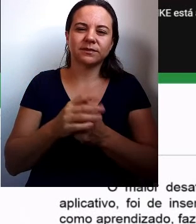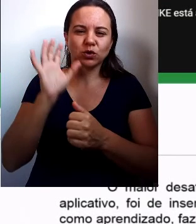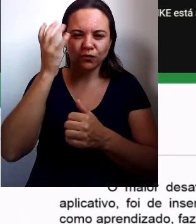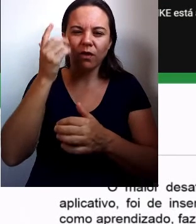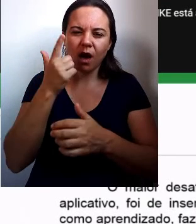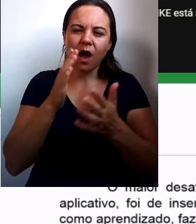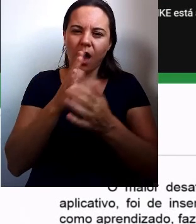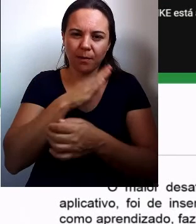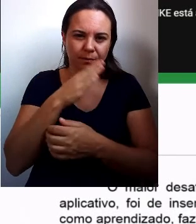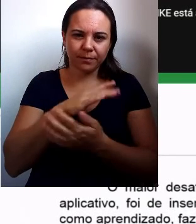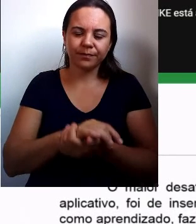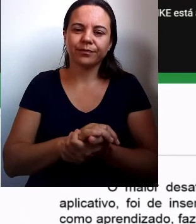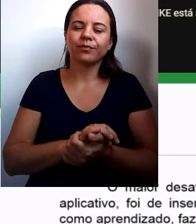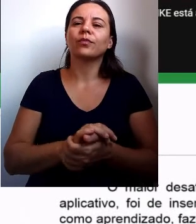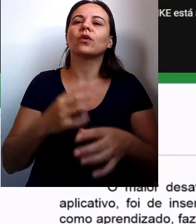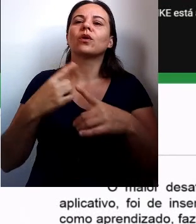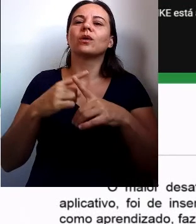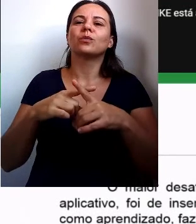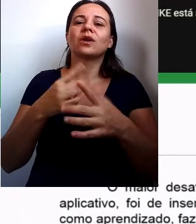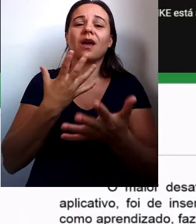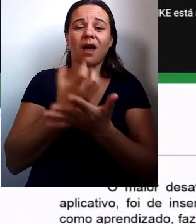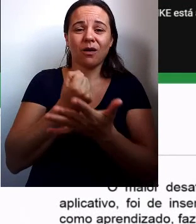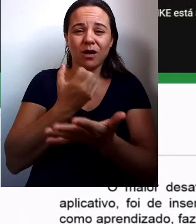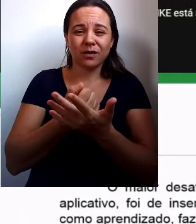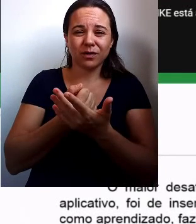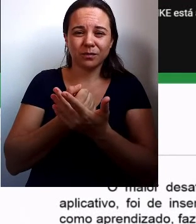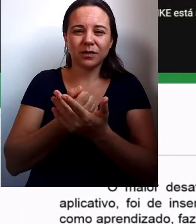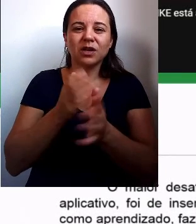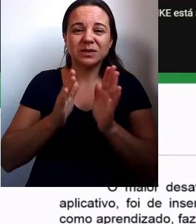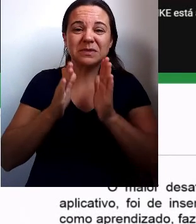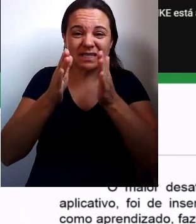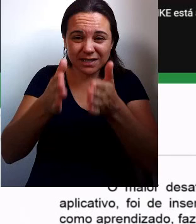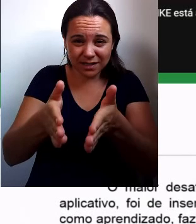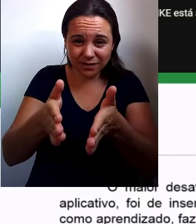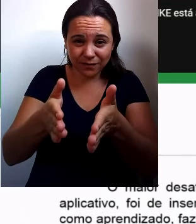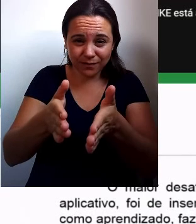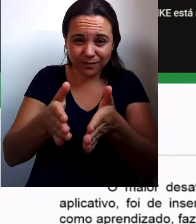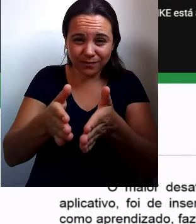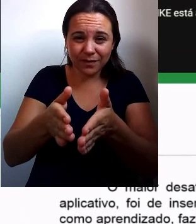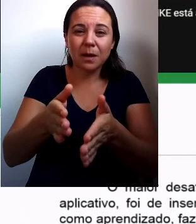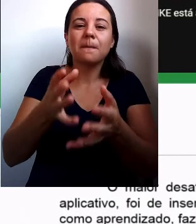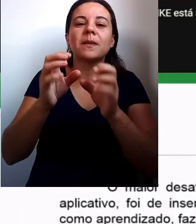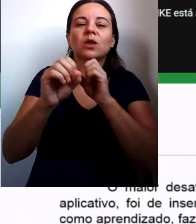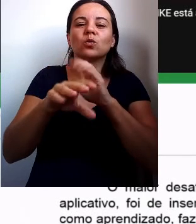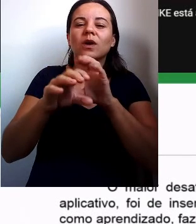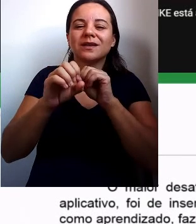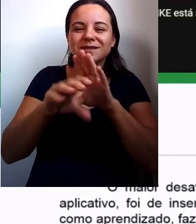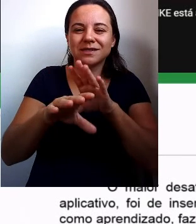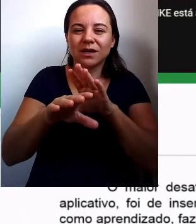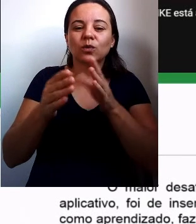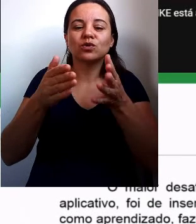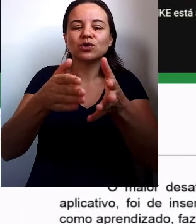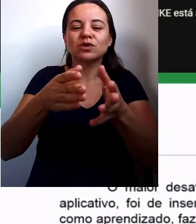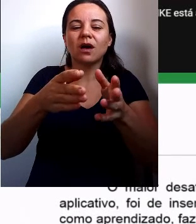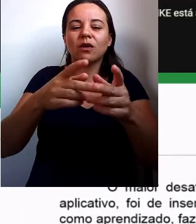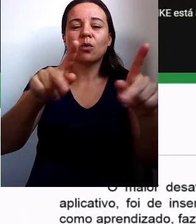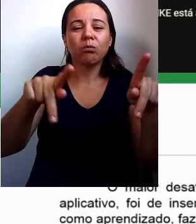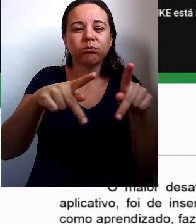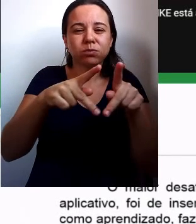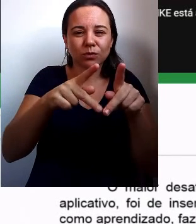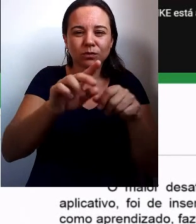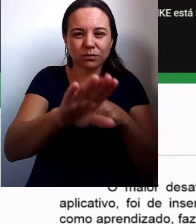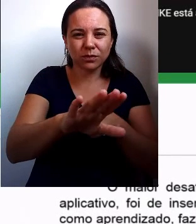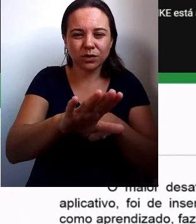superado. Como ele se trata de um aplicativo de fins específicos para a educação destinada a um